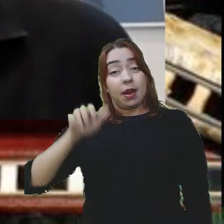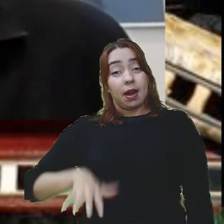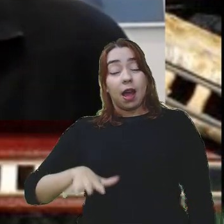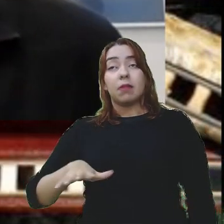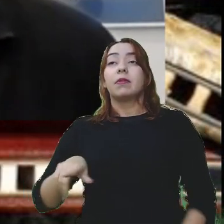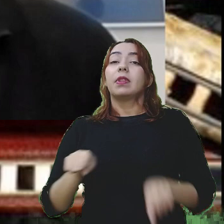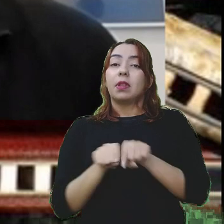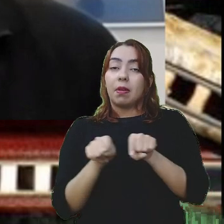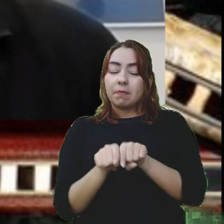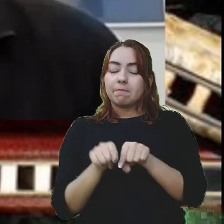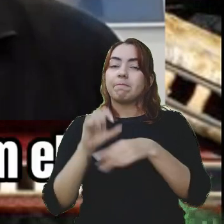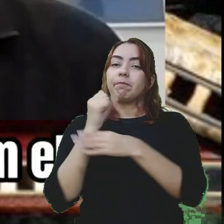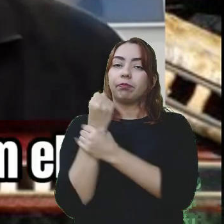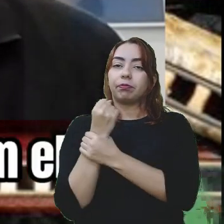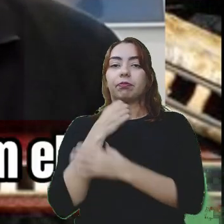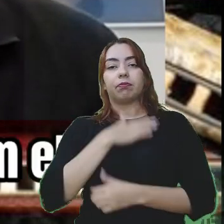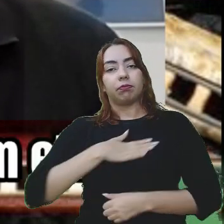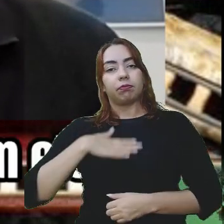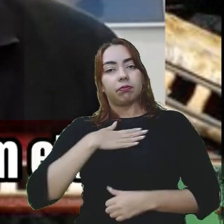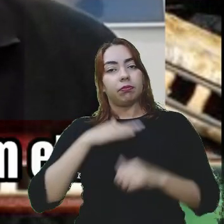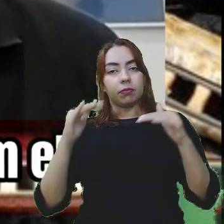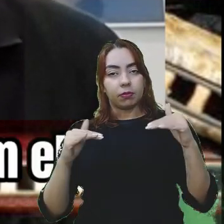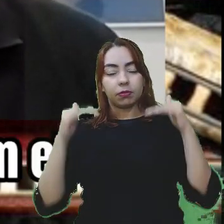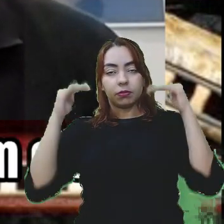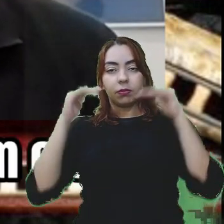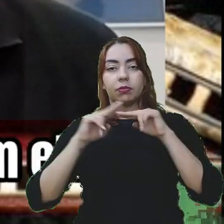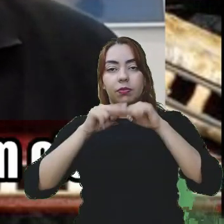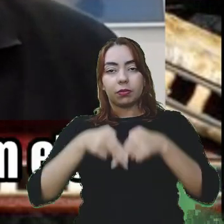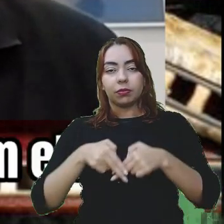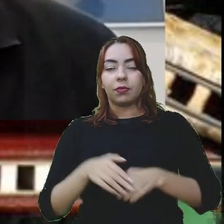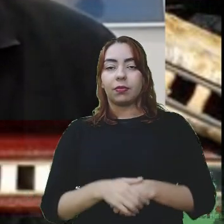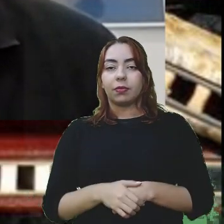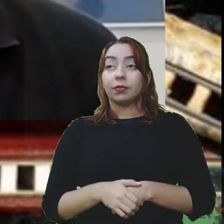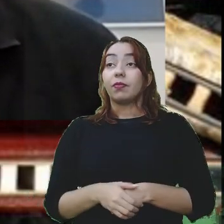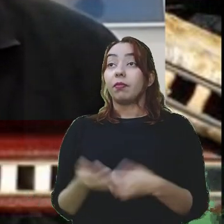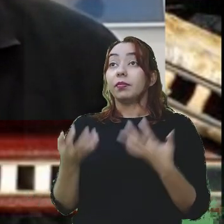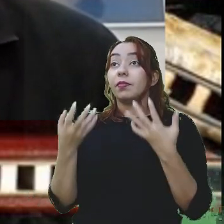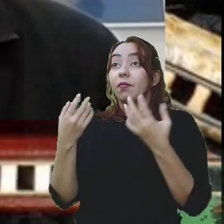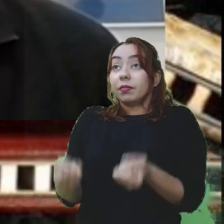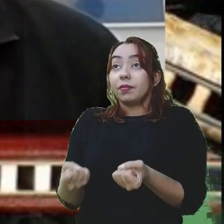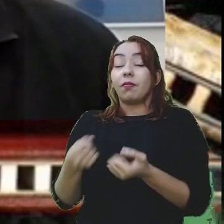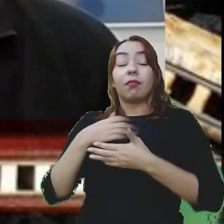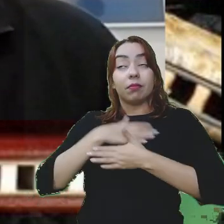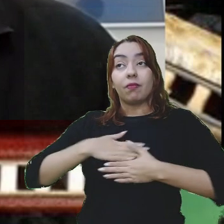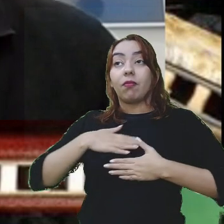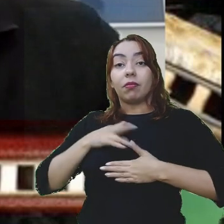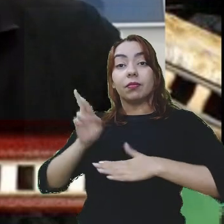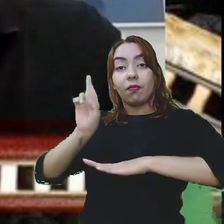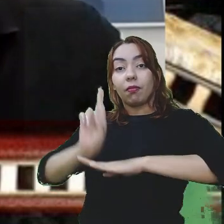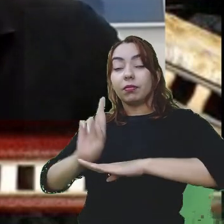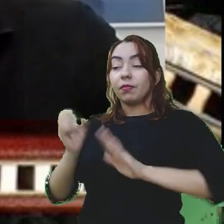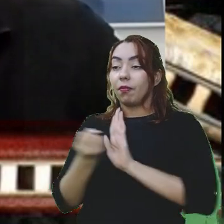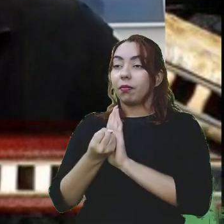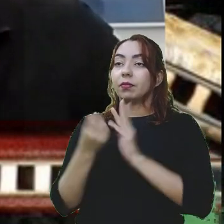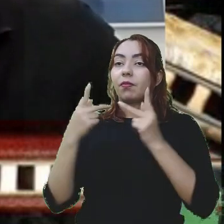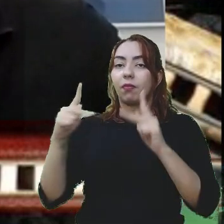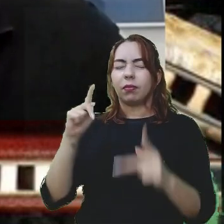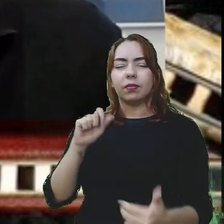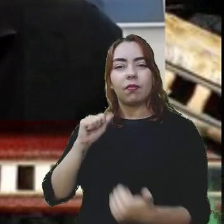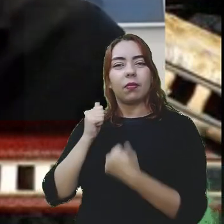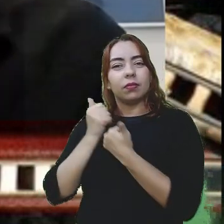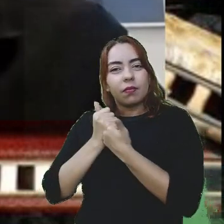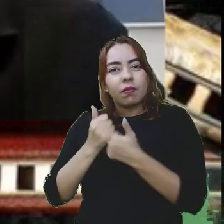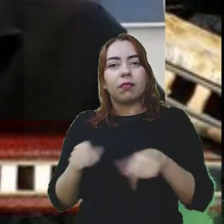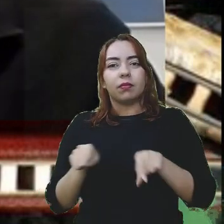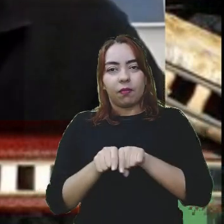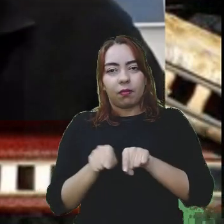qualidade altíssima. Então, por isso é que eu aceitei trabalhar com eles, estou muito satisfeito, porque tem um apoio nesse sentido, não